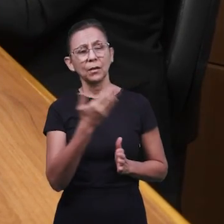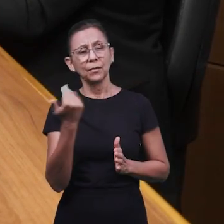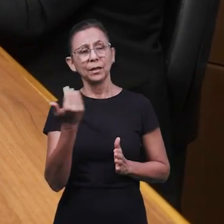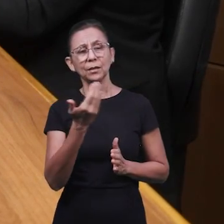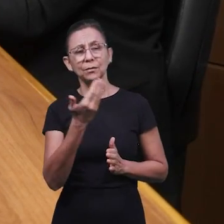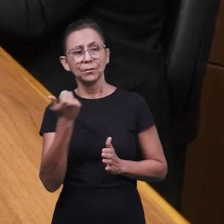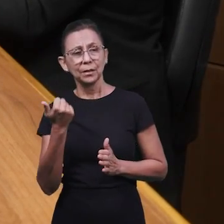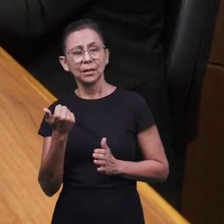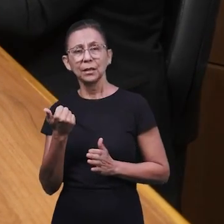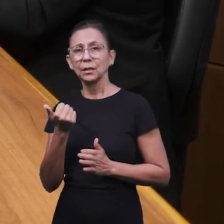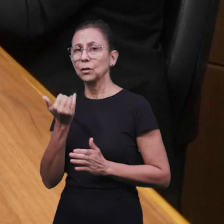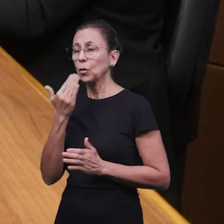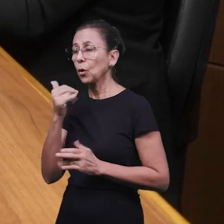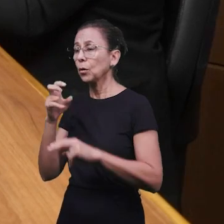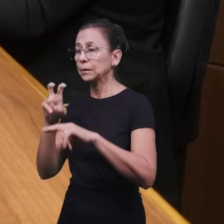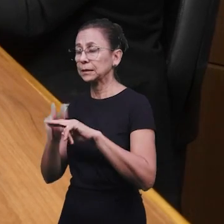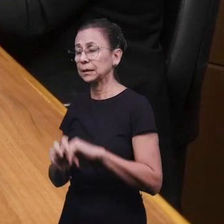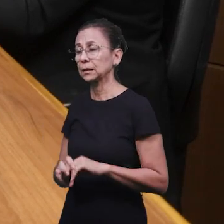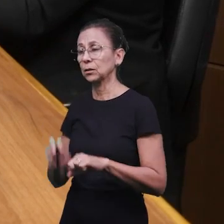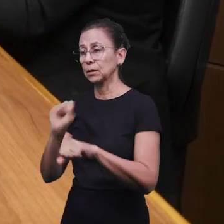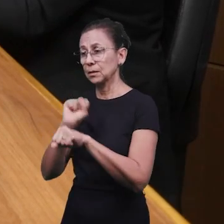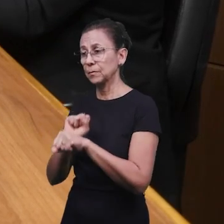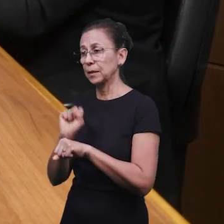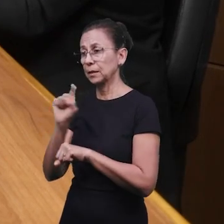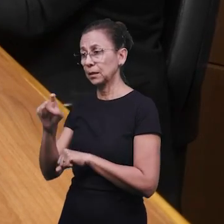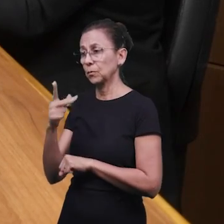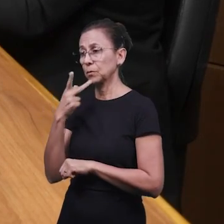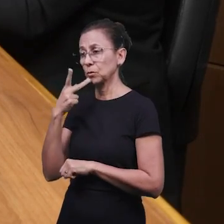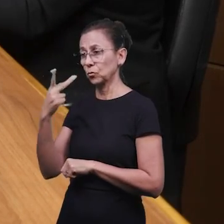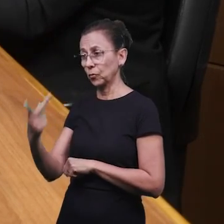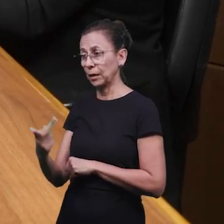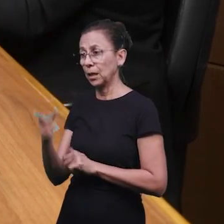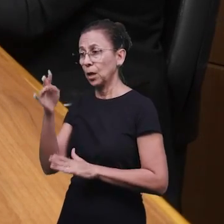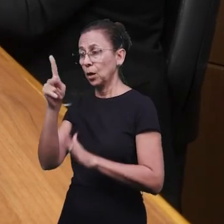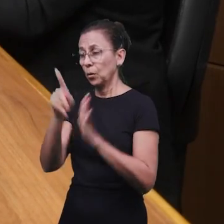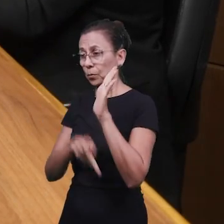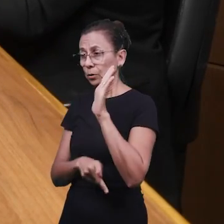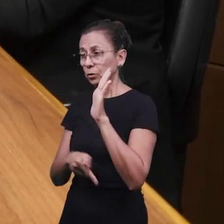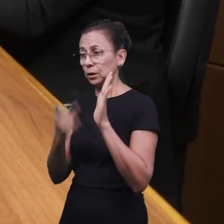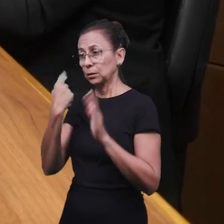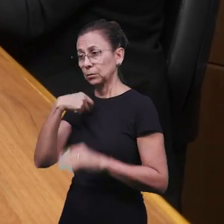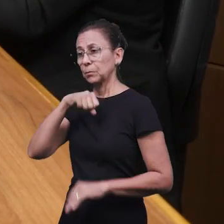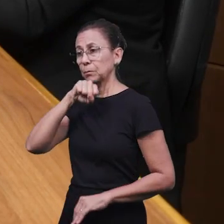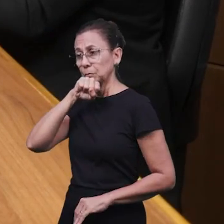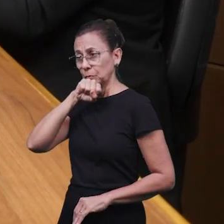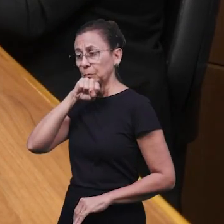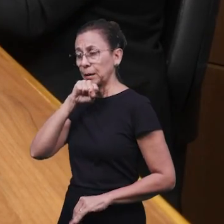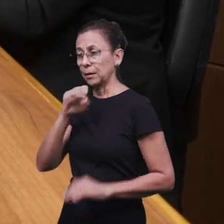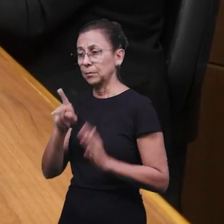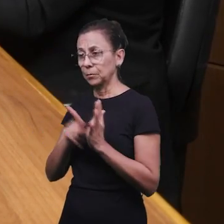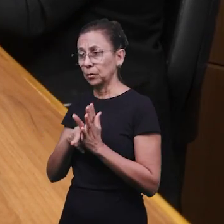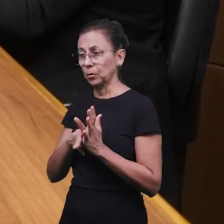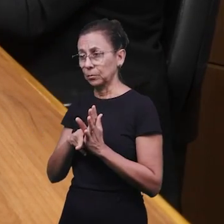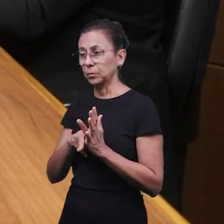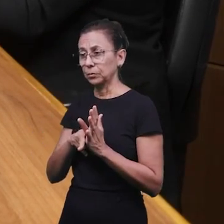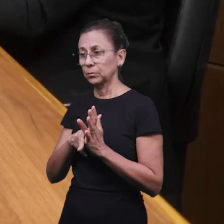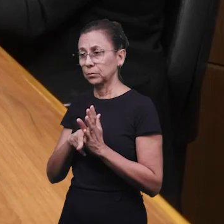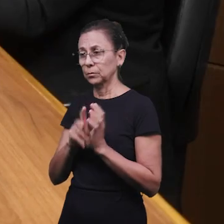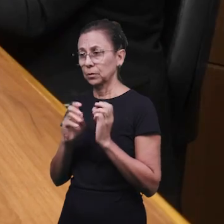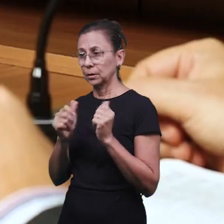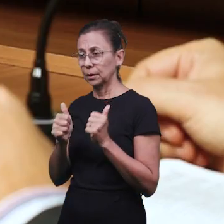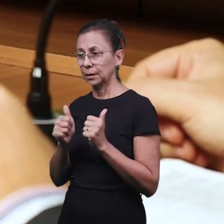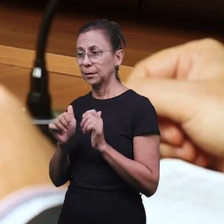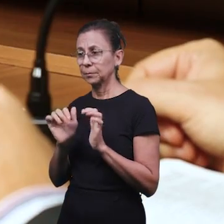o projeto do Pai. Os irmãos vejam que a fé é um compromisso. Fé sem compromisso não